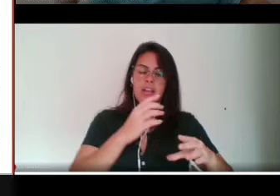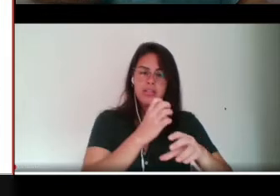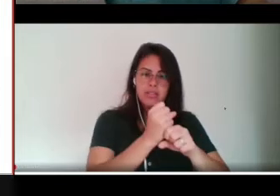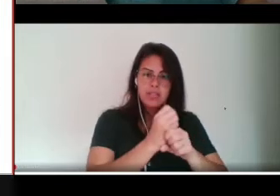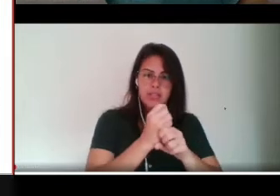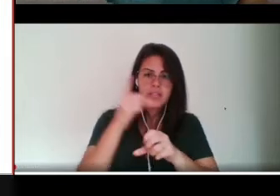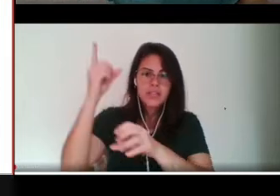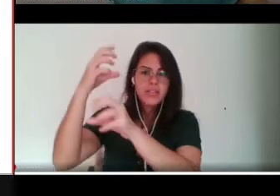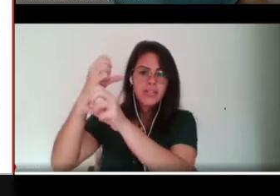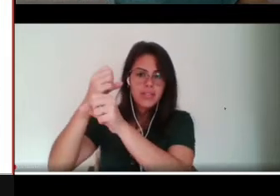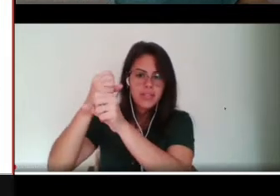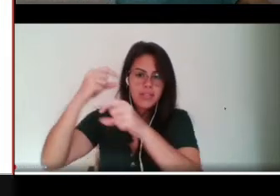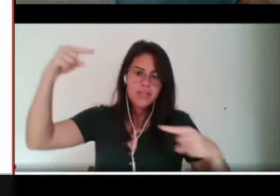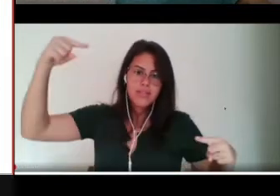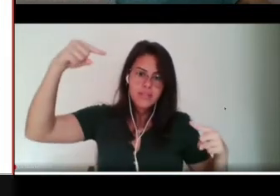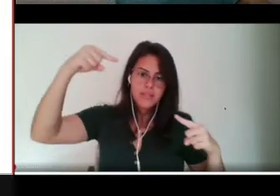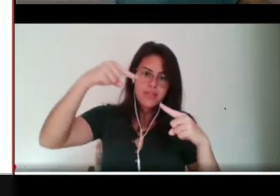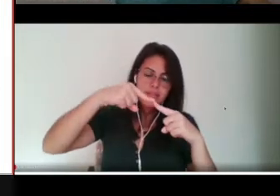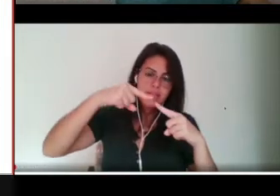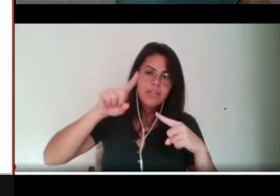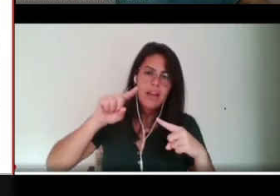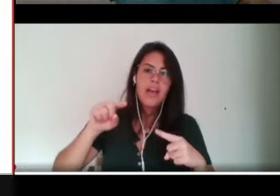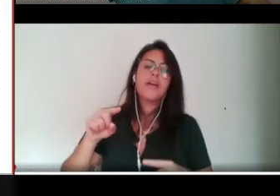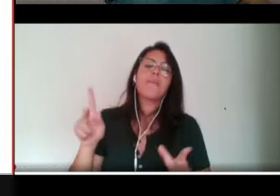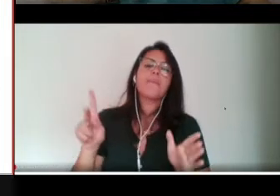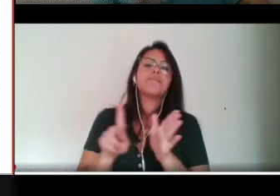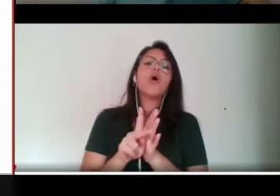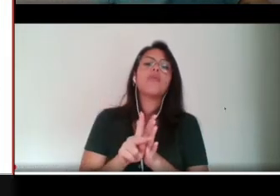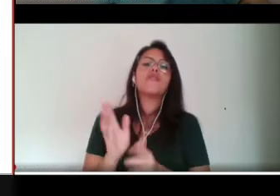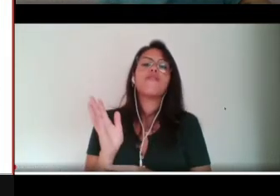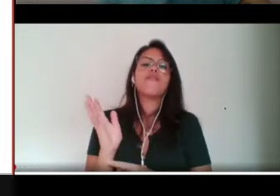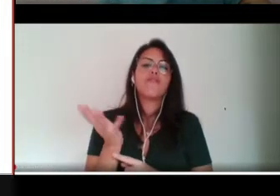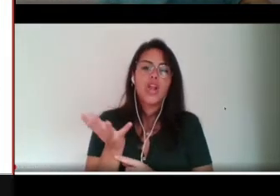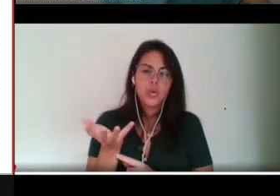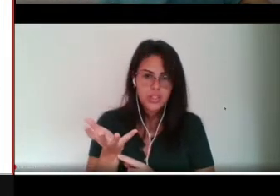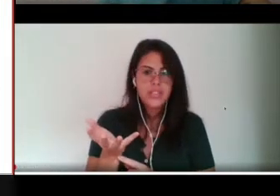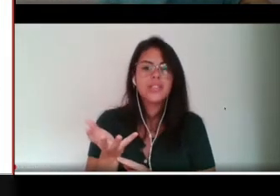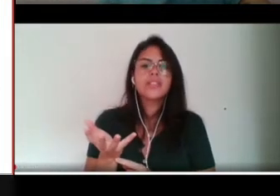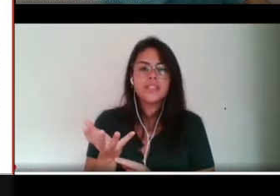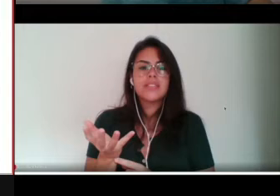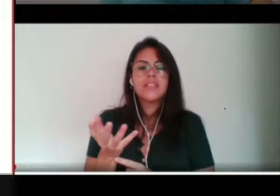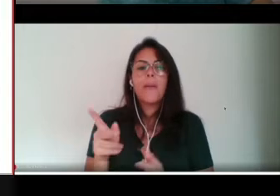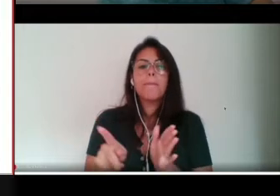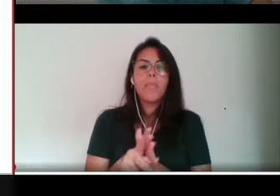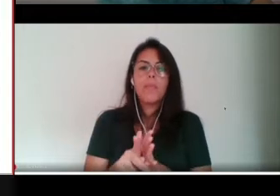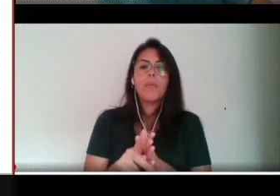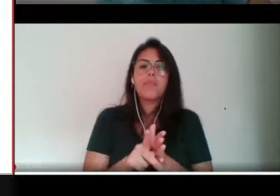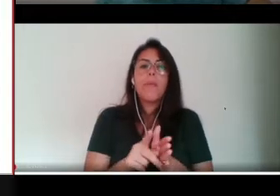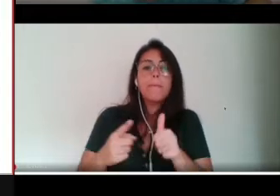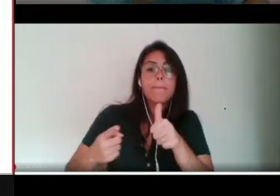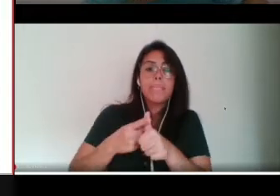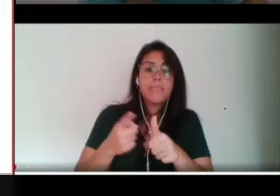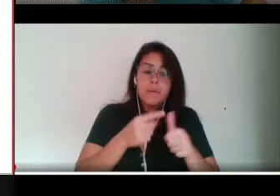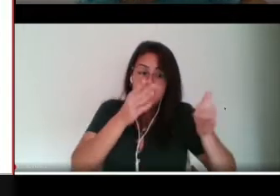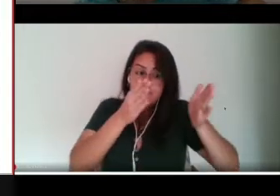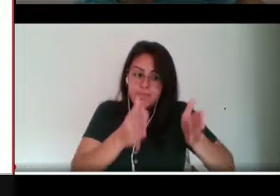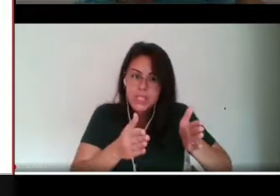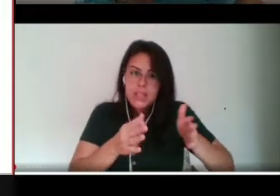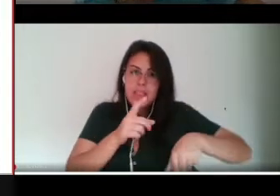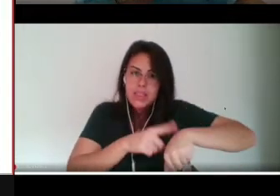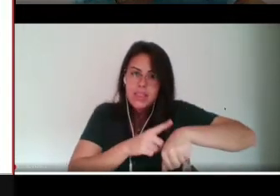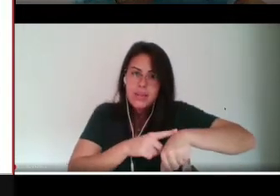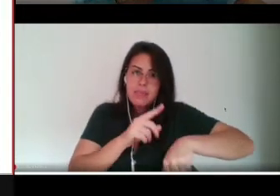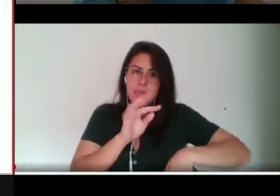de velocidade para o primeiro intervalo de tempo T1. Beleza.